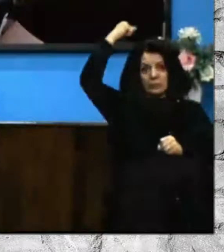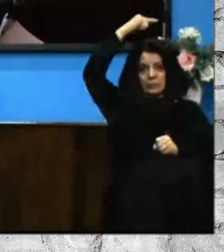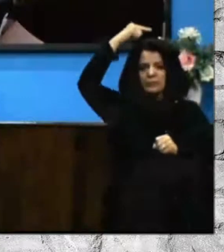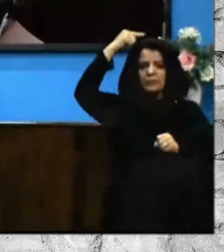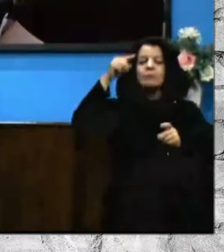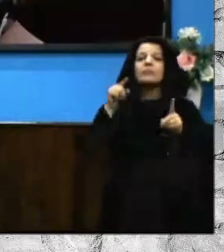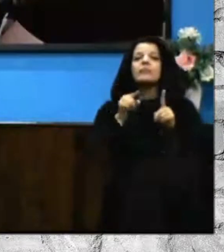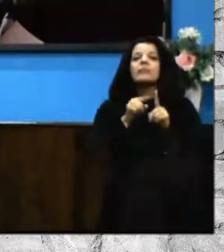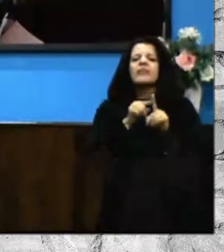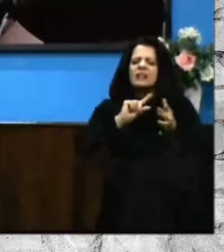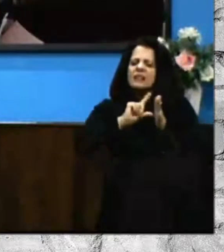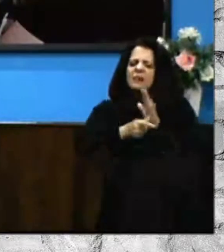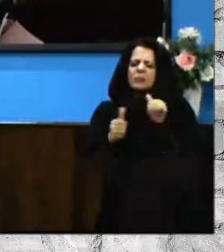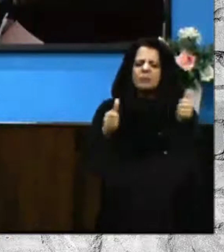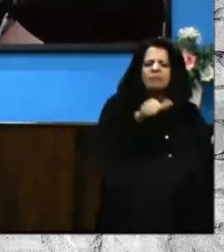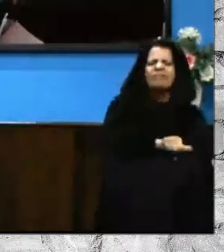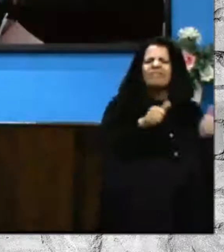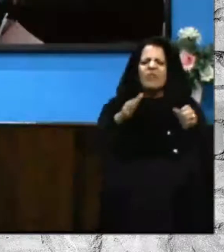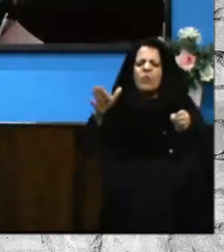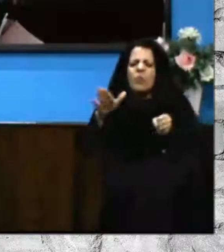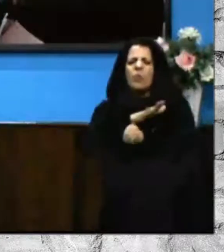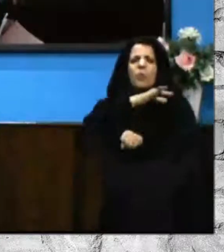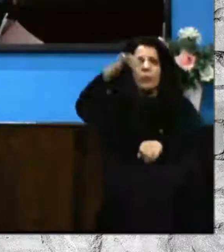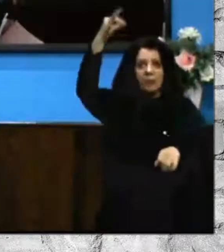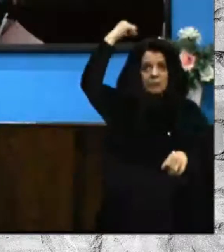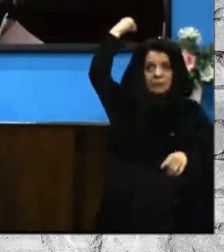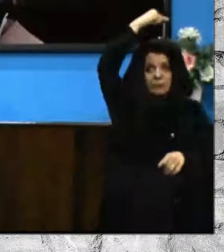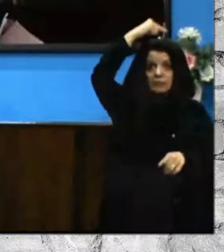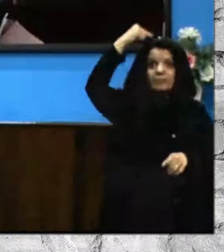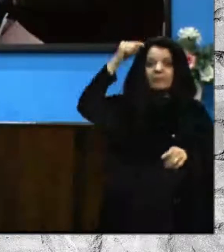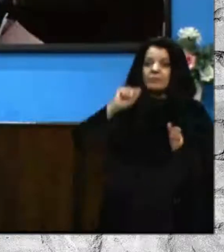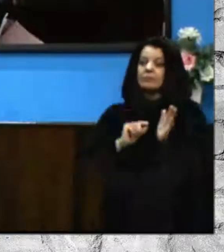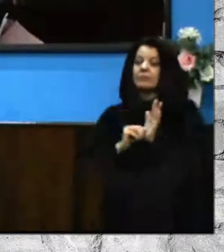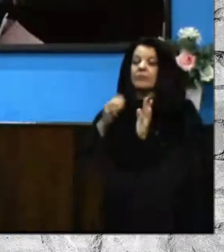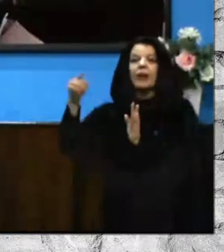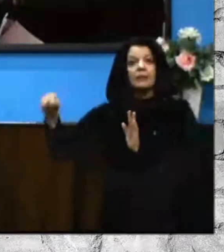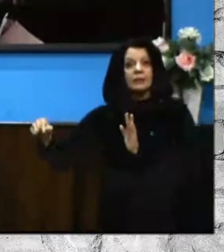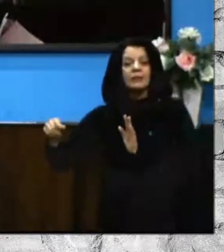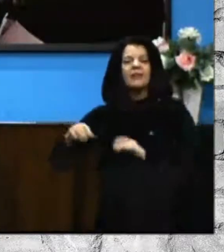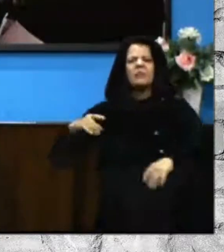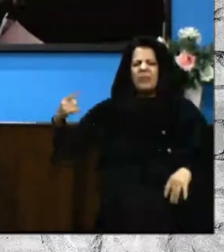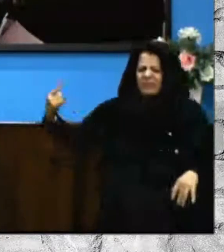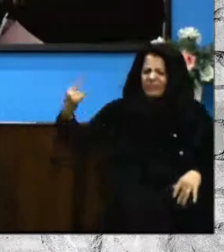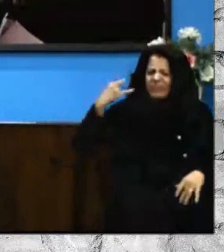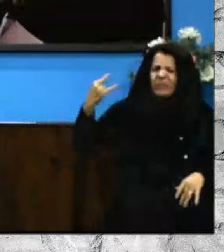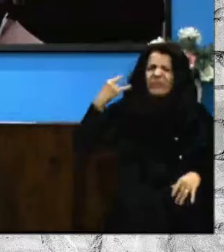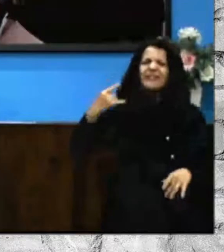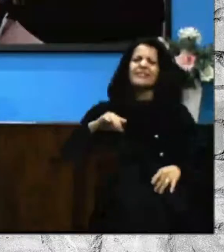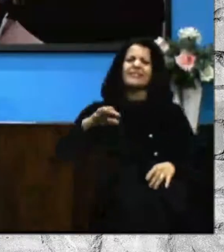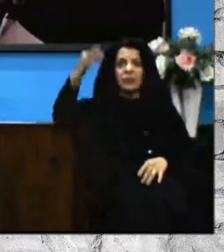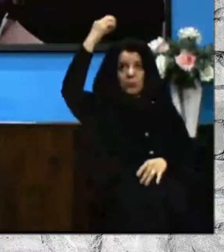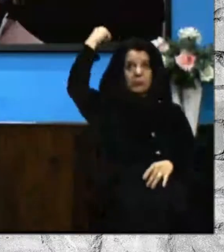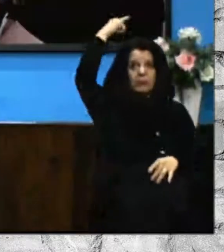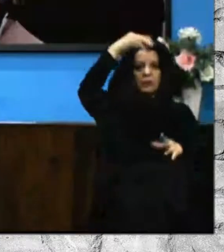pela ocasião do seu batismo. E no capítulo 4, versículo 1 de Mateus e Lucas, diz que o mesmo Espírito o levou